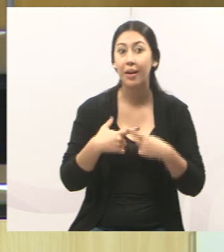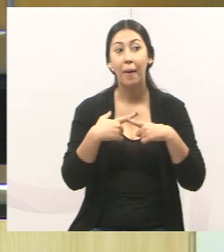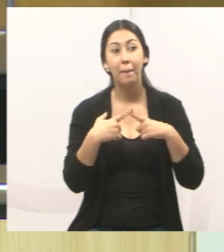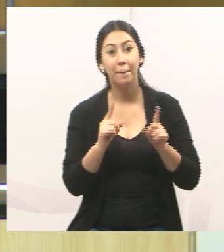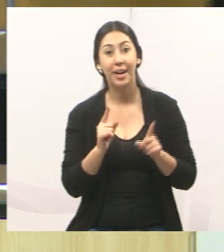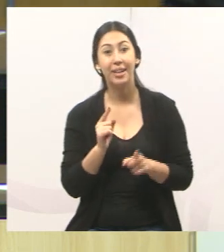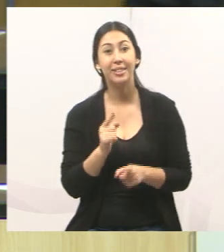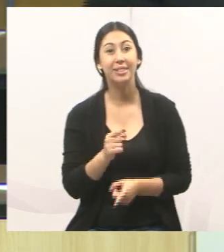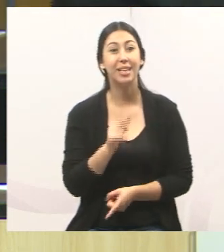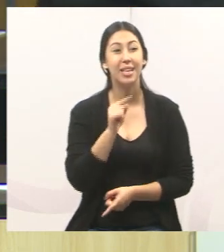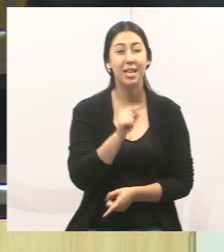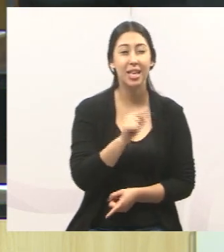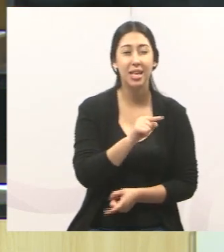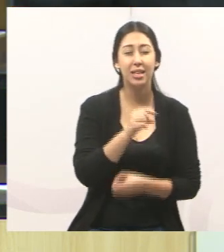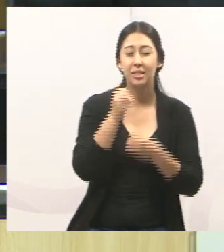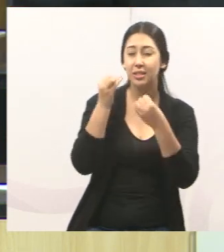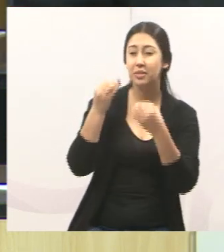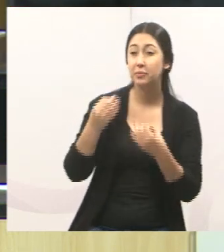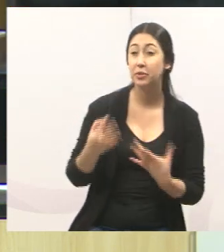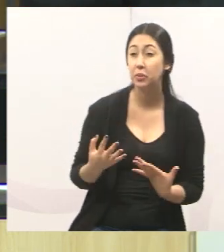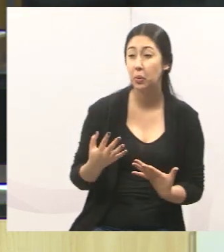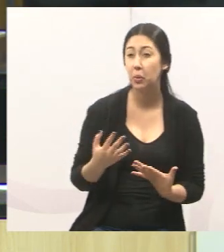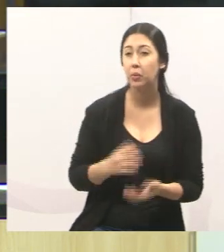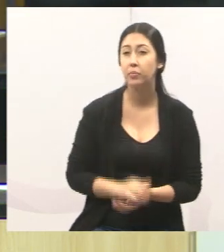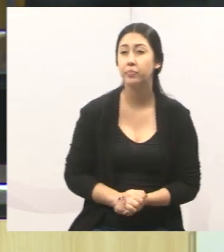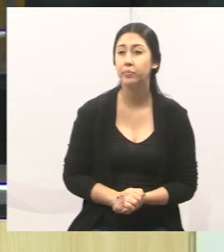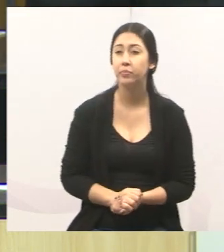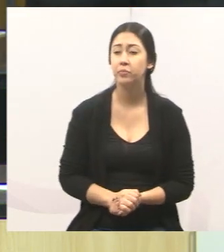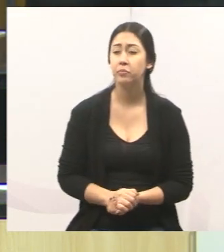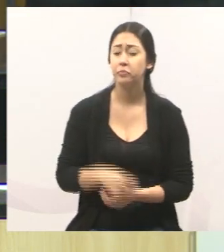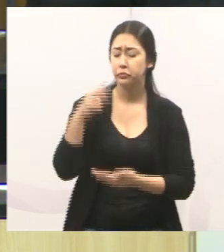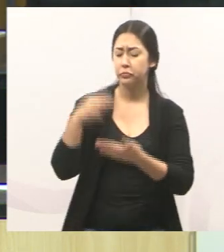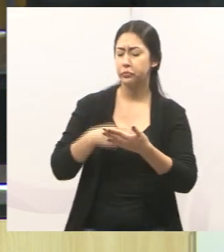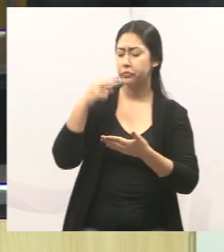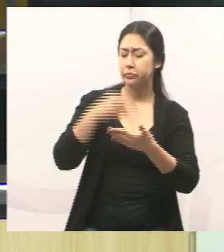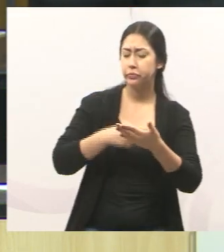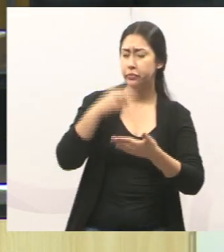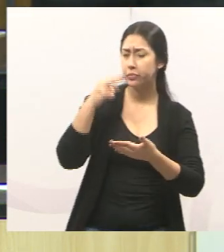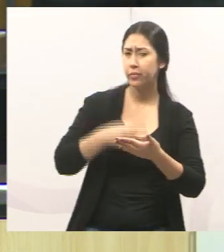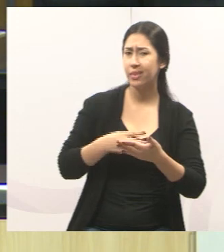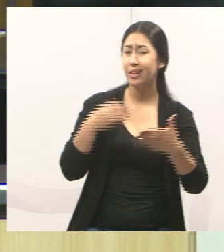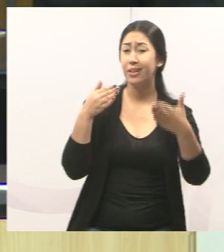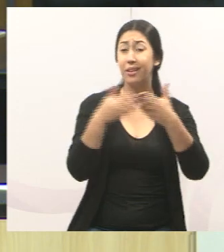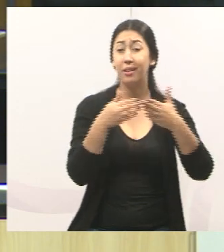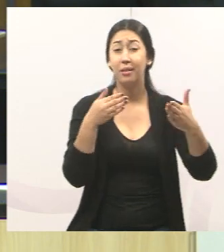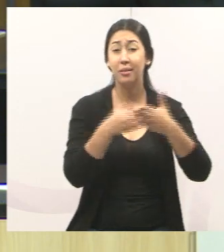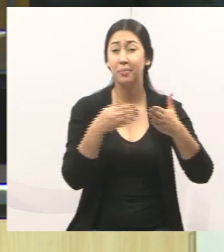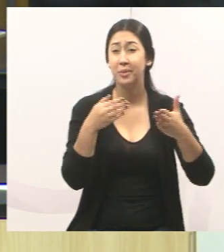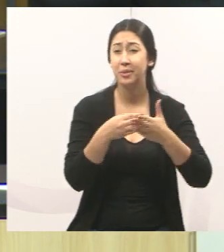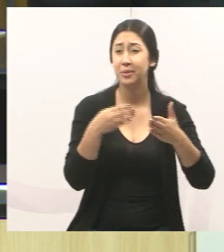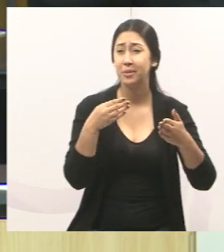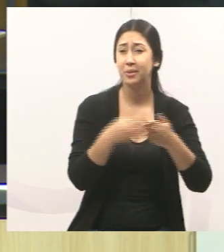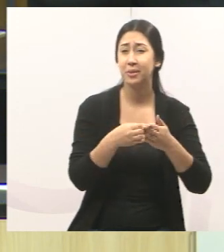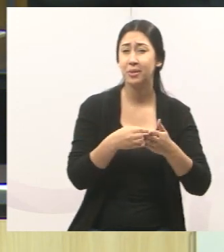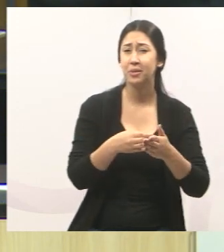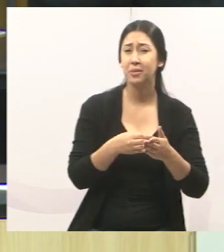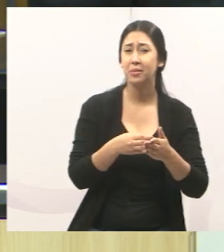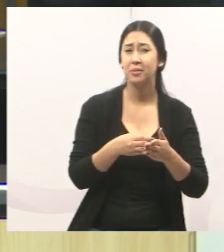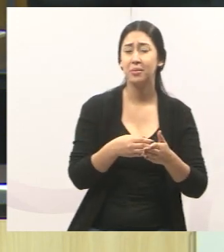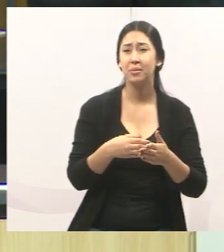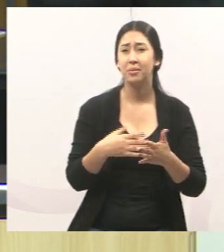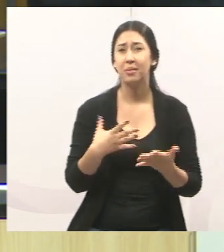sequer especificou no que consistiria a análise pericial, limitando-se a postular